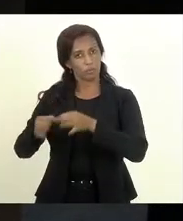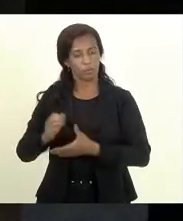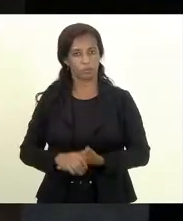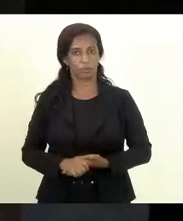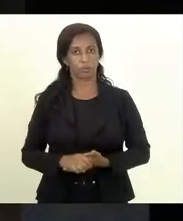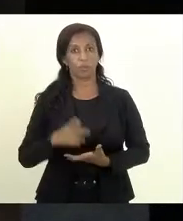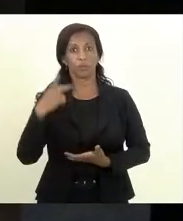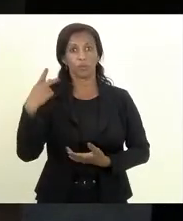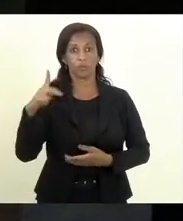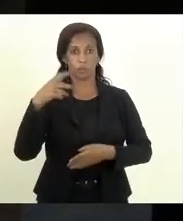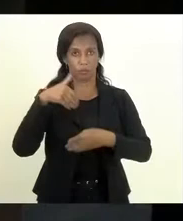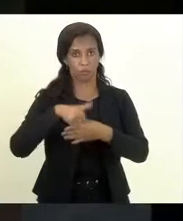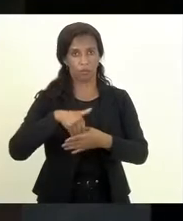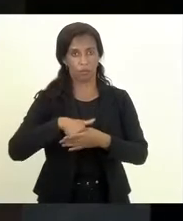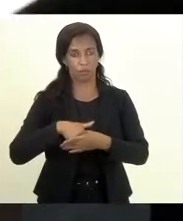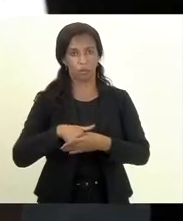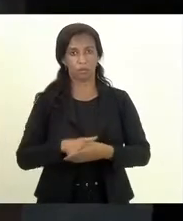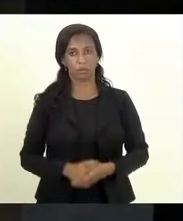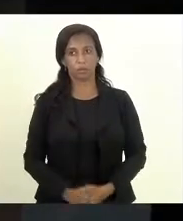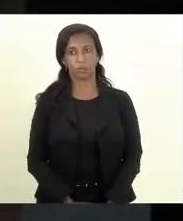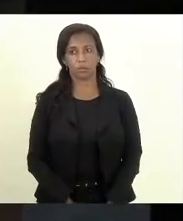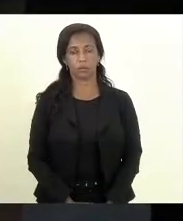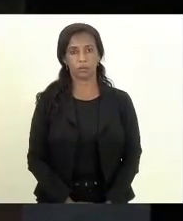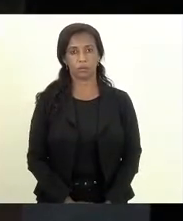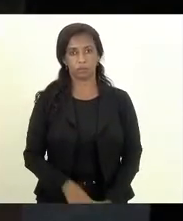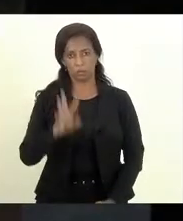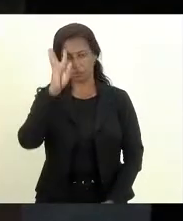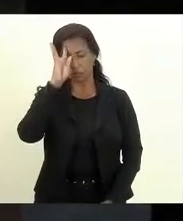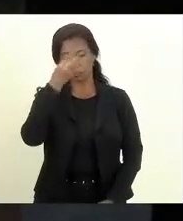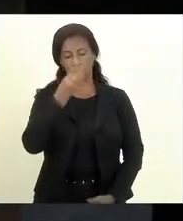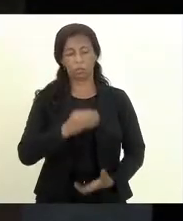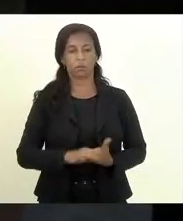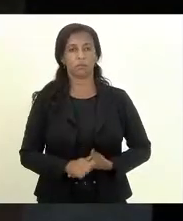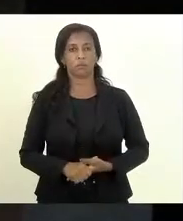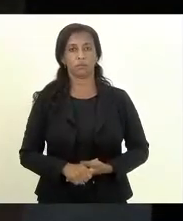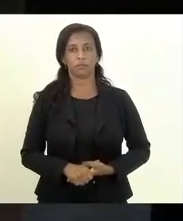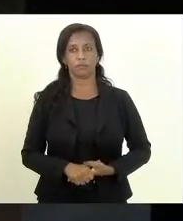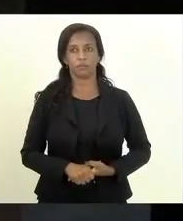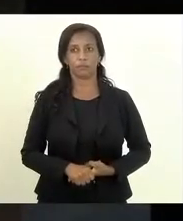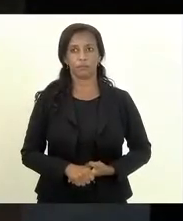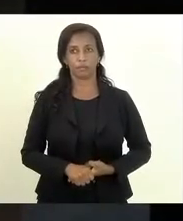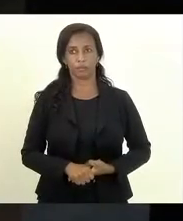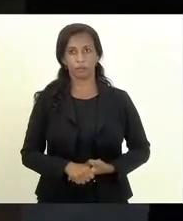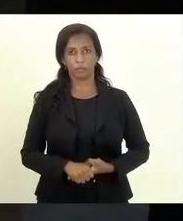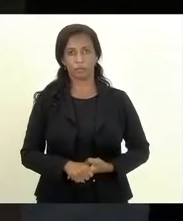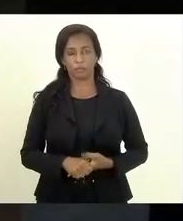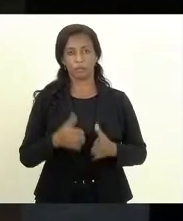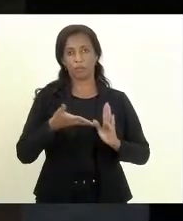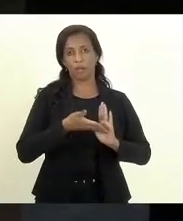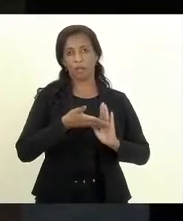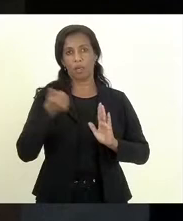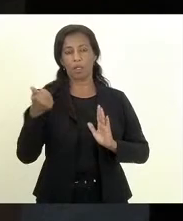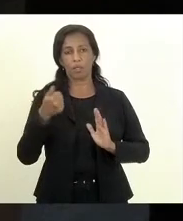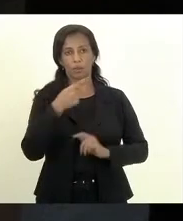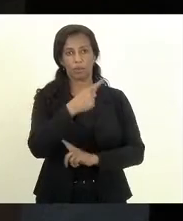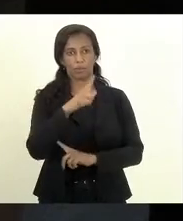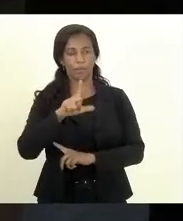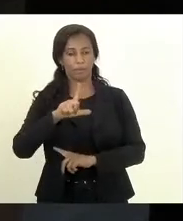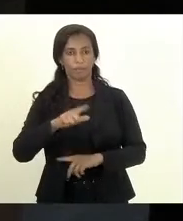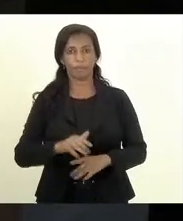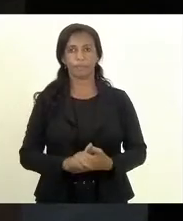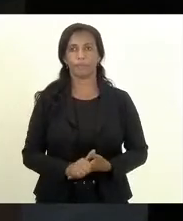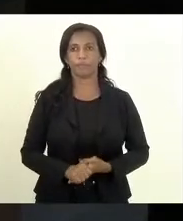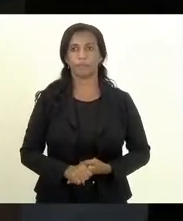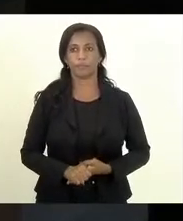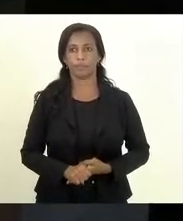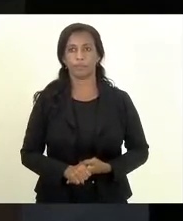seu voto decidiu por retirar do projeto